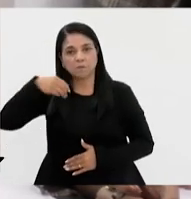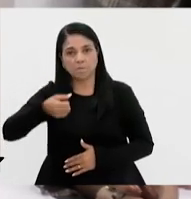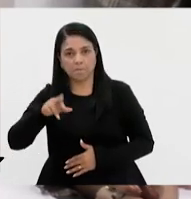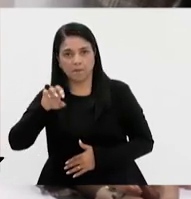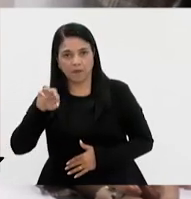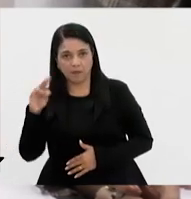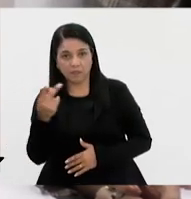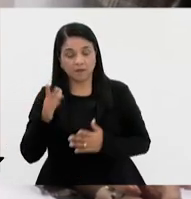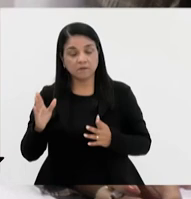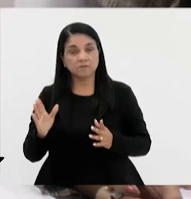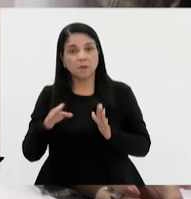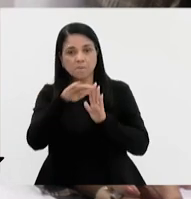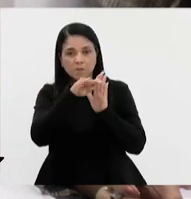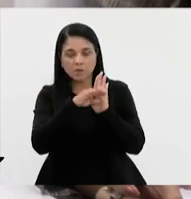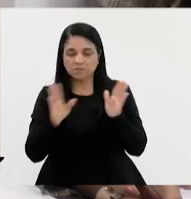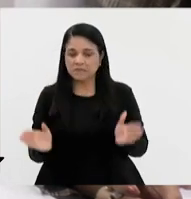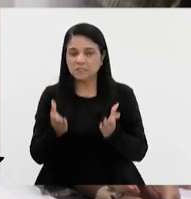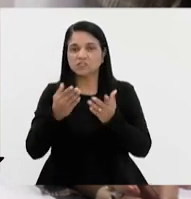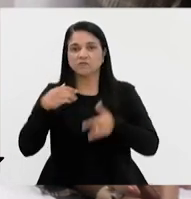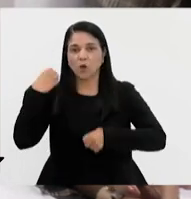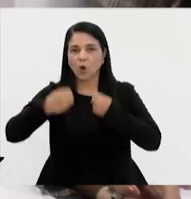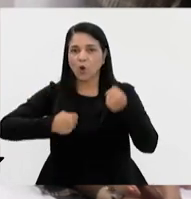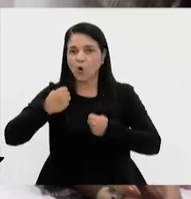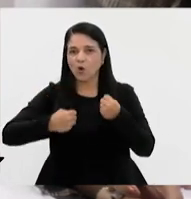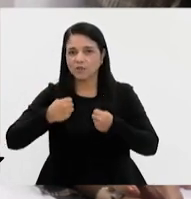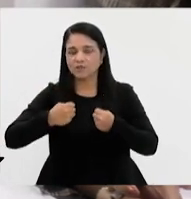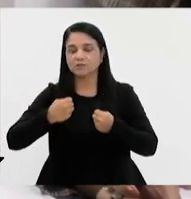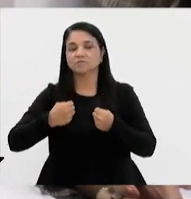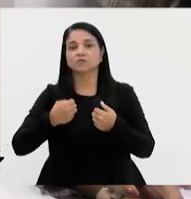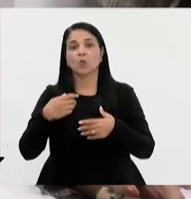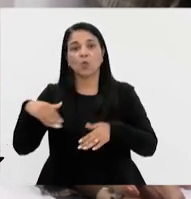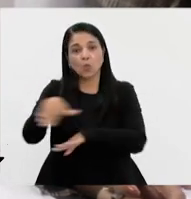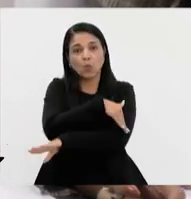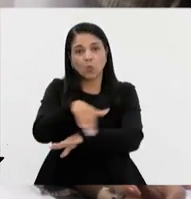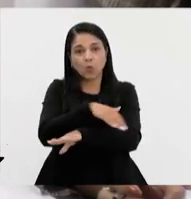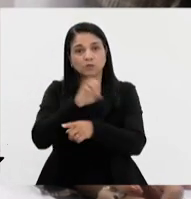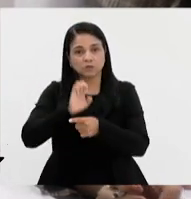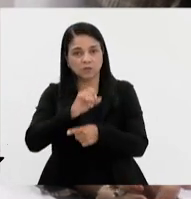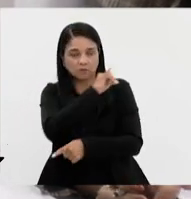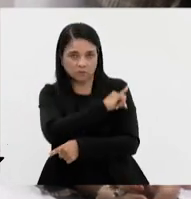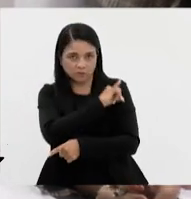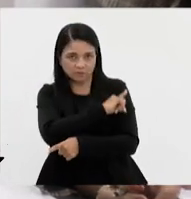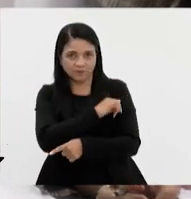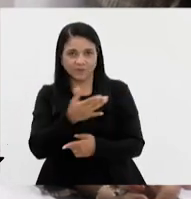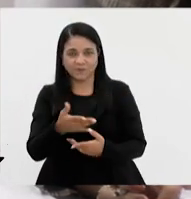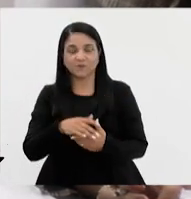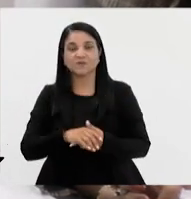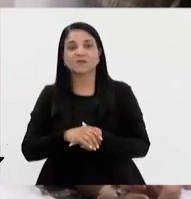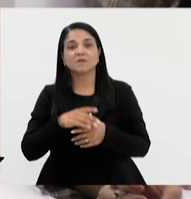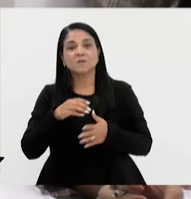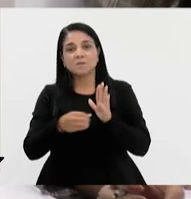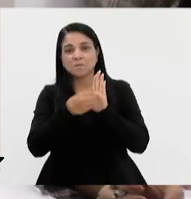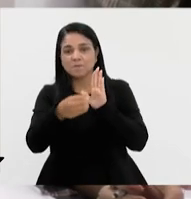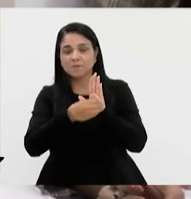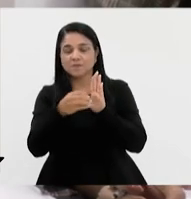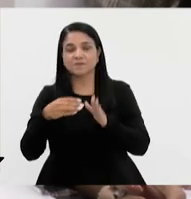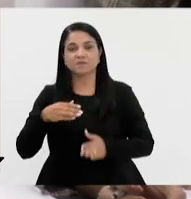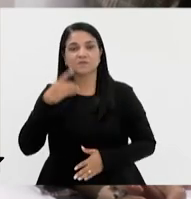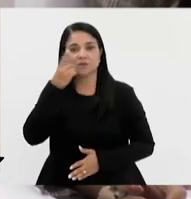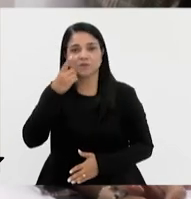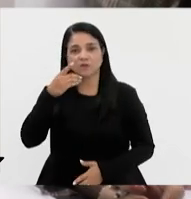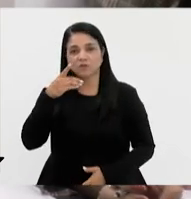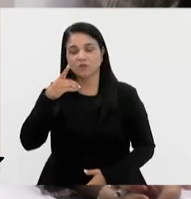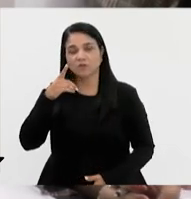de incentivo à prática de corridas de rua do Estado do Rio de Janeiro e da outras providências. O parecer do deputado Filipinho é